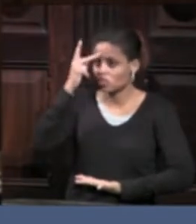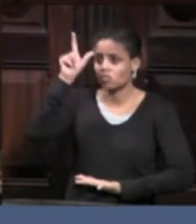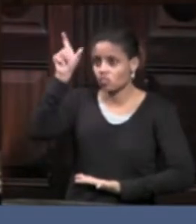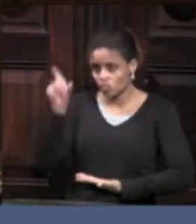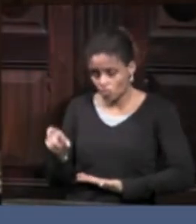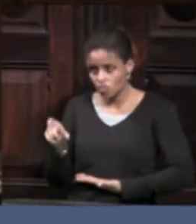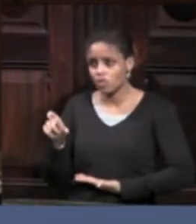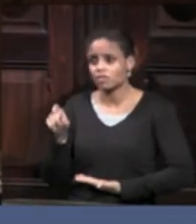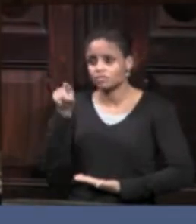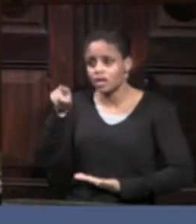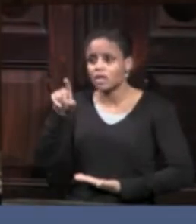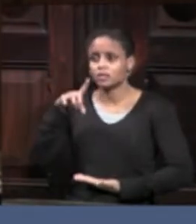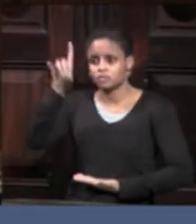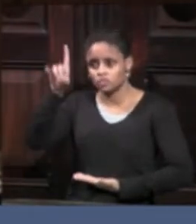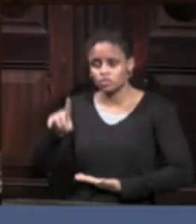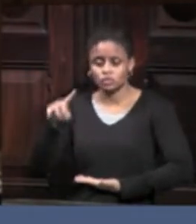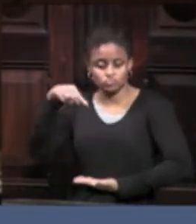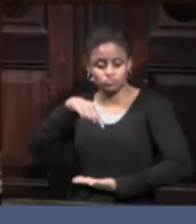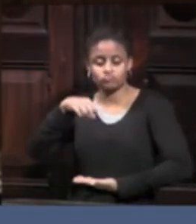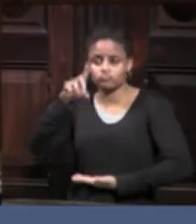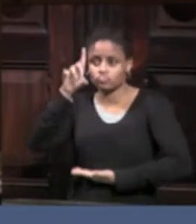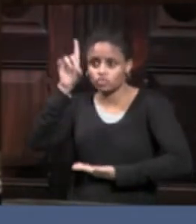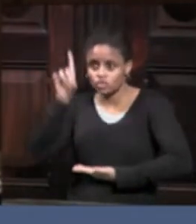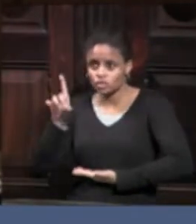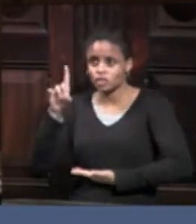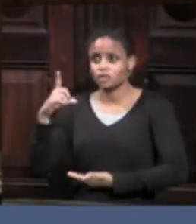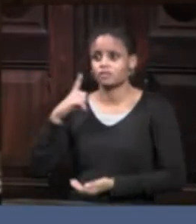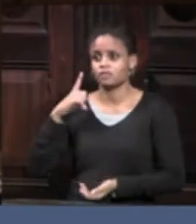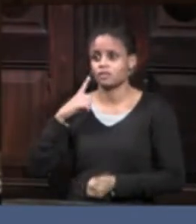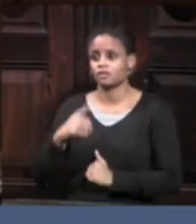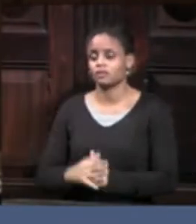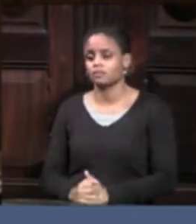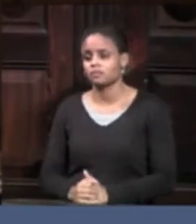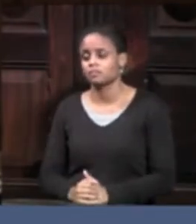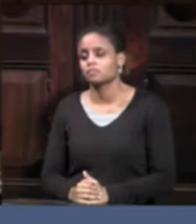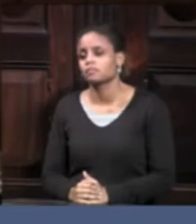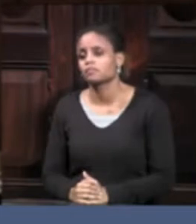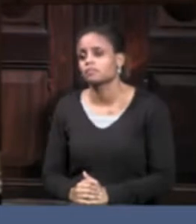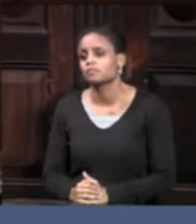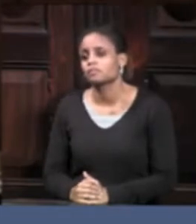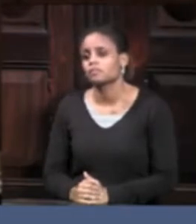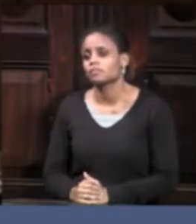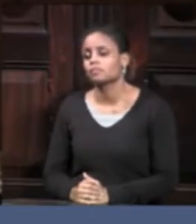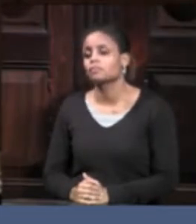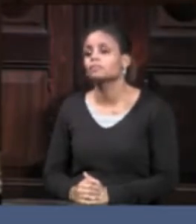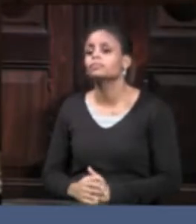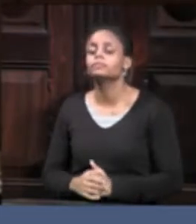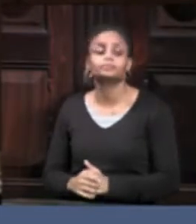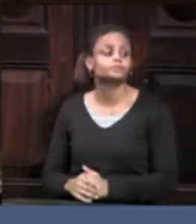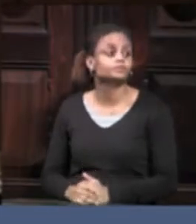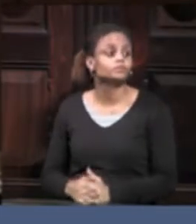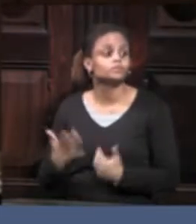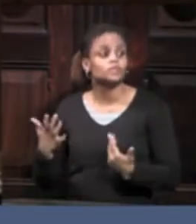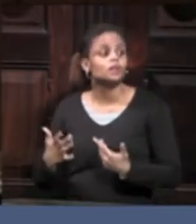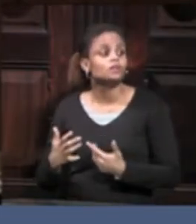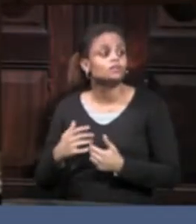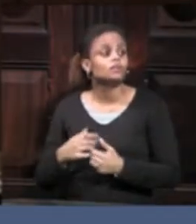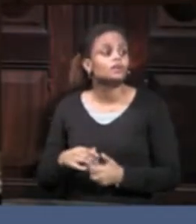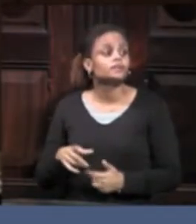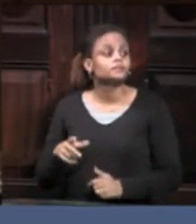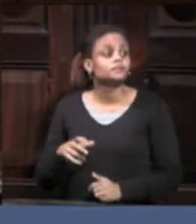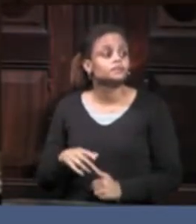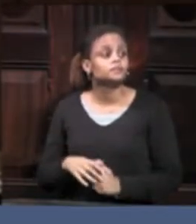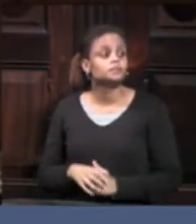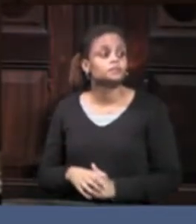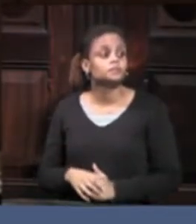Os partidos que conseguem defender ovos de tartaruga são capazes de chegar aqui e não defender um embrião no